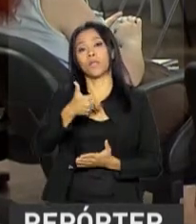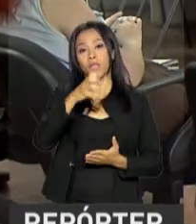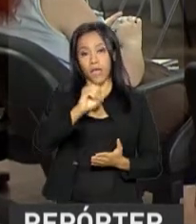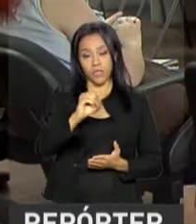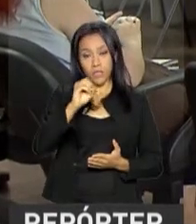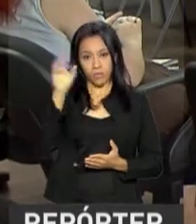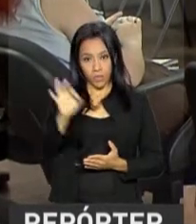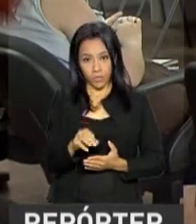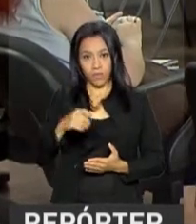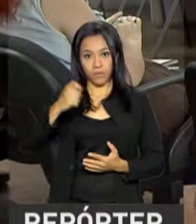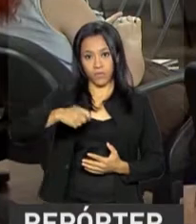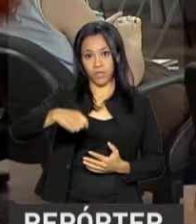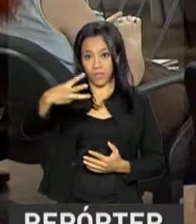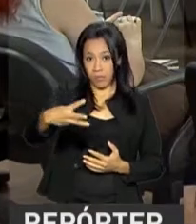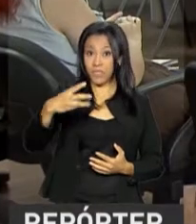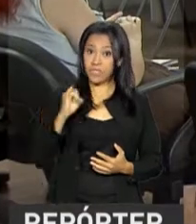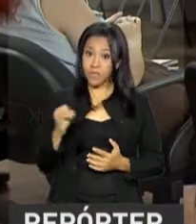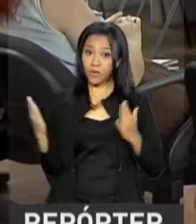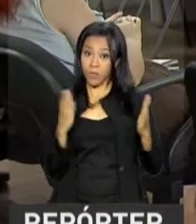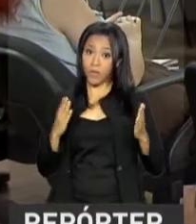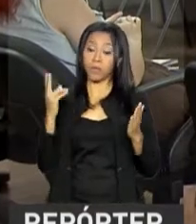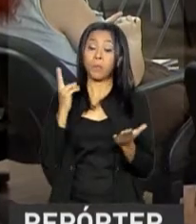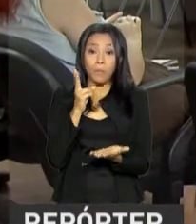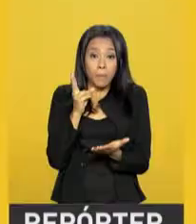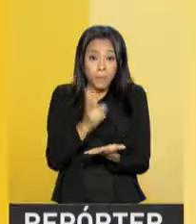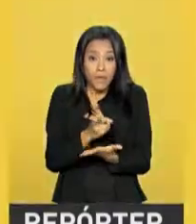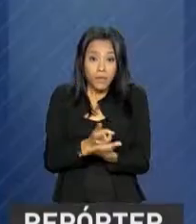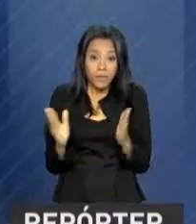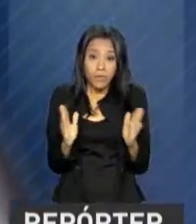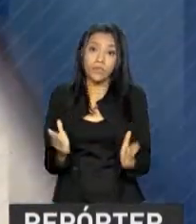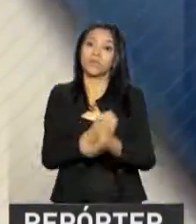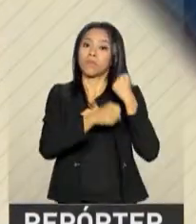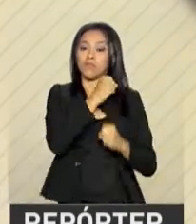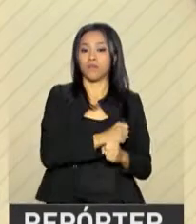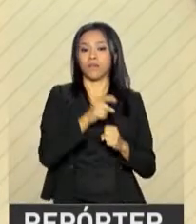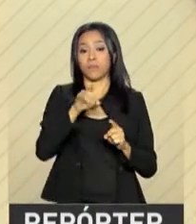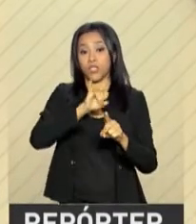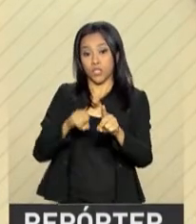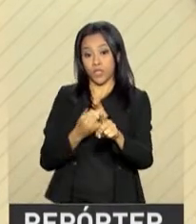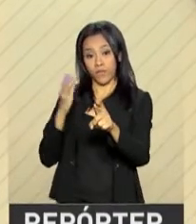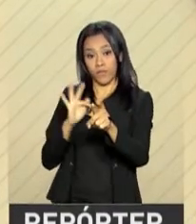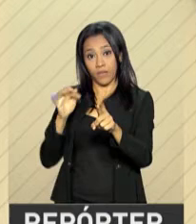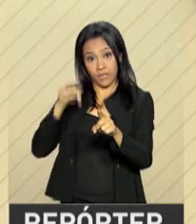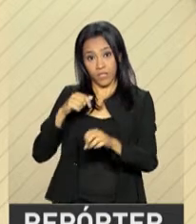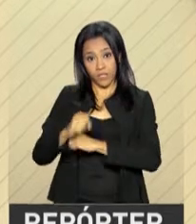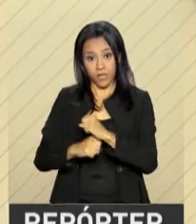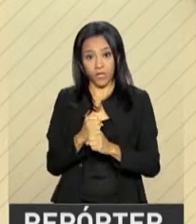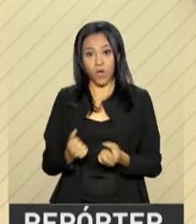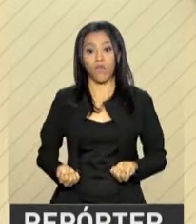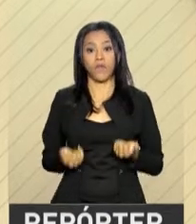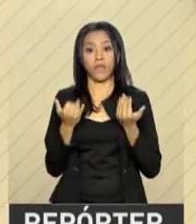deste ano se comparado ao mesmo período do ano passado em janeiro e fevereiro deste ano foram ofertadas mais de